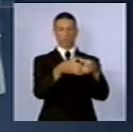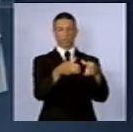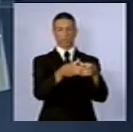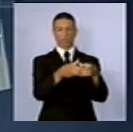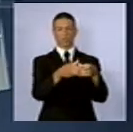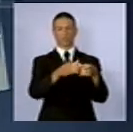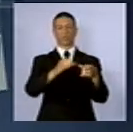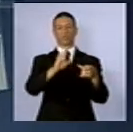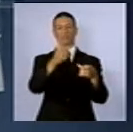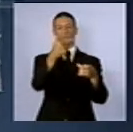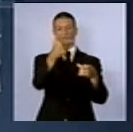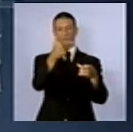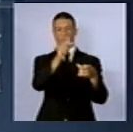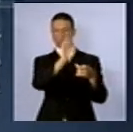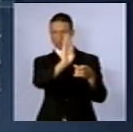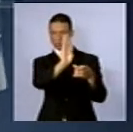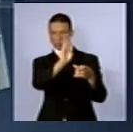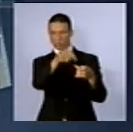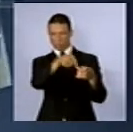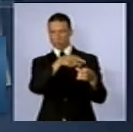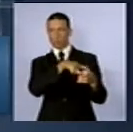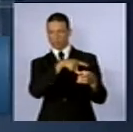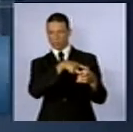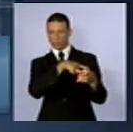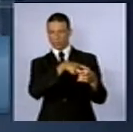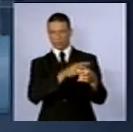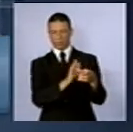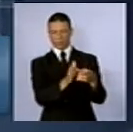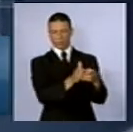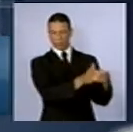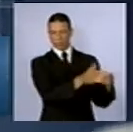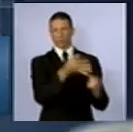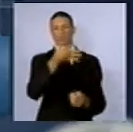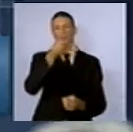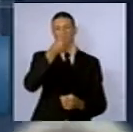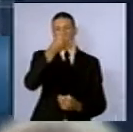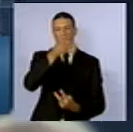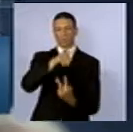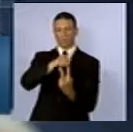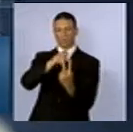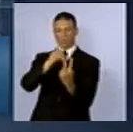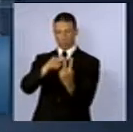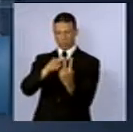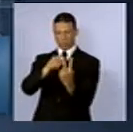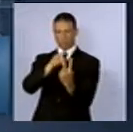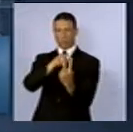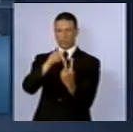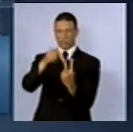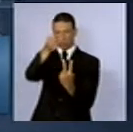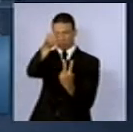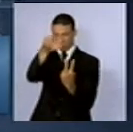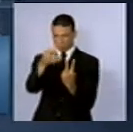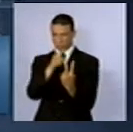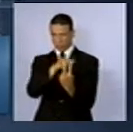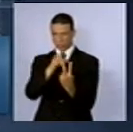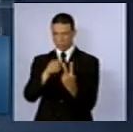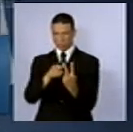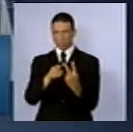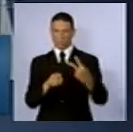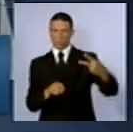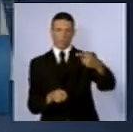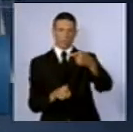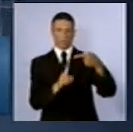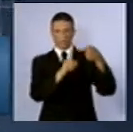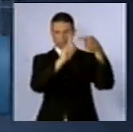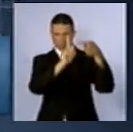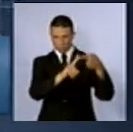2B eu queria tecer dois comentários a respeito desta classificação né primeiro ponto que